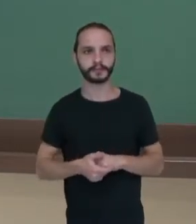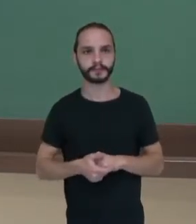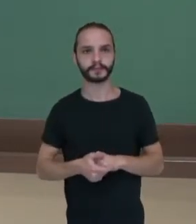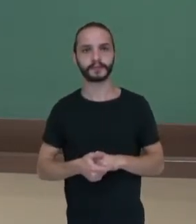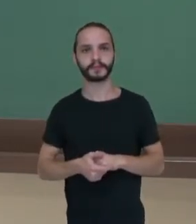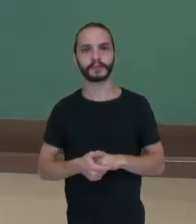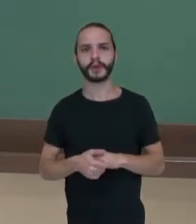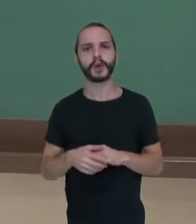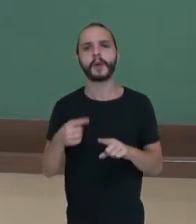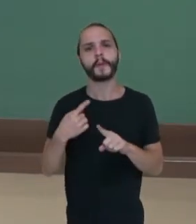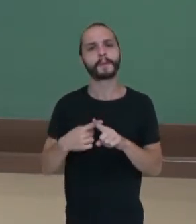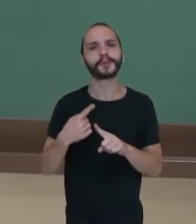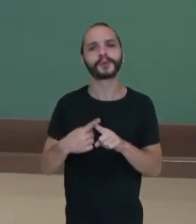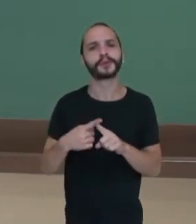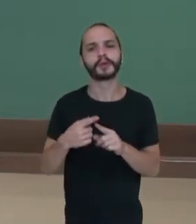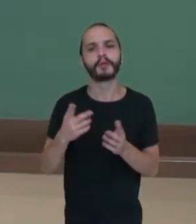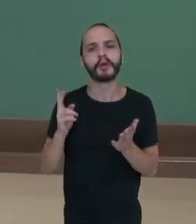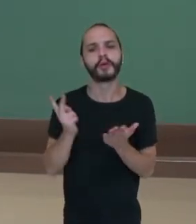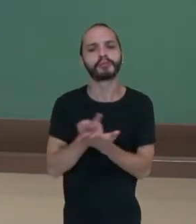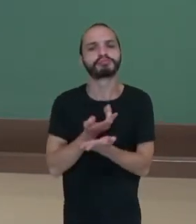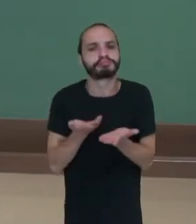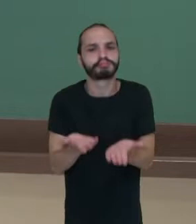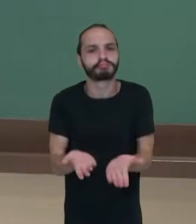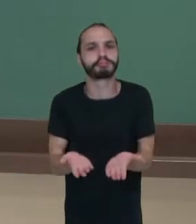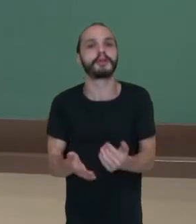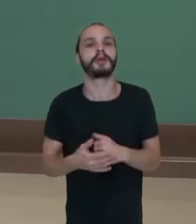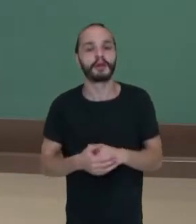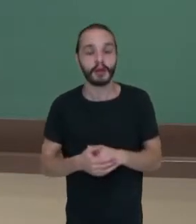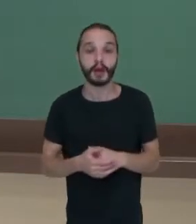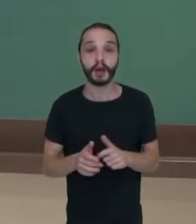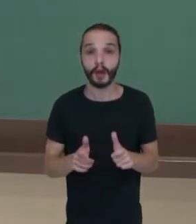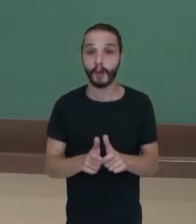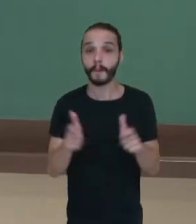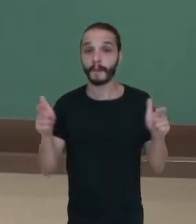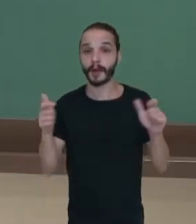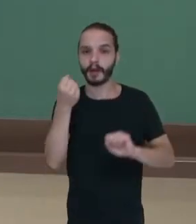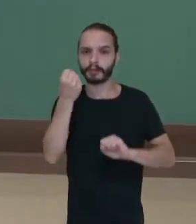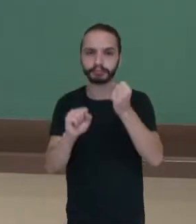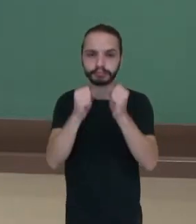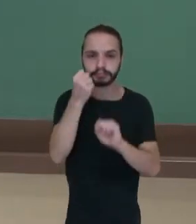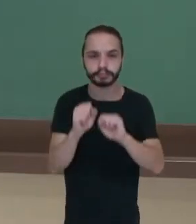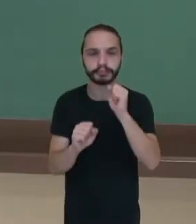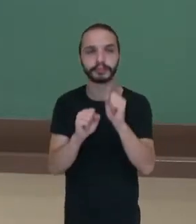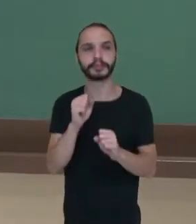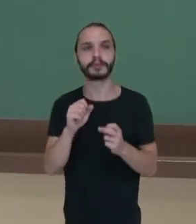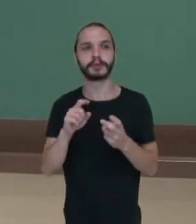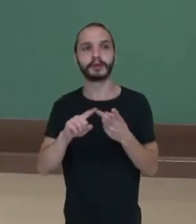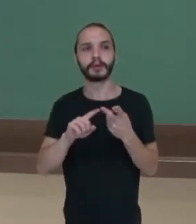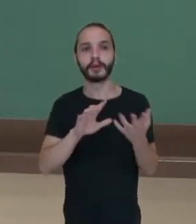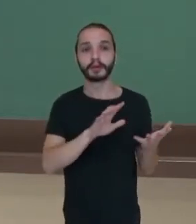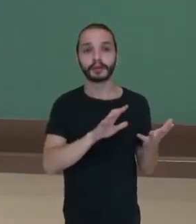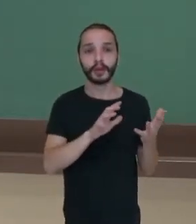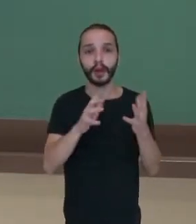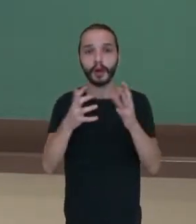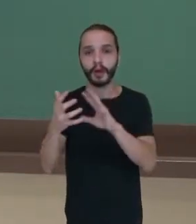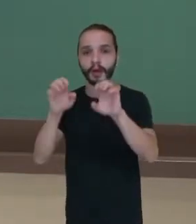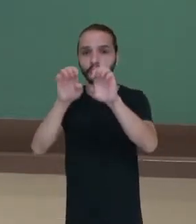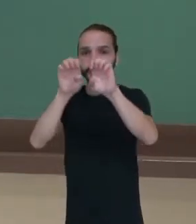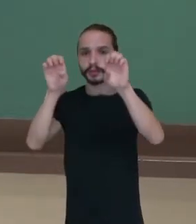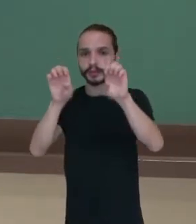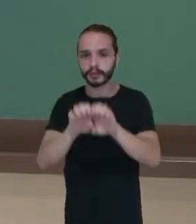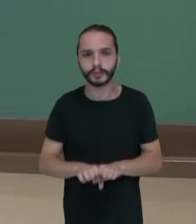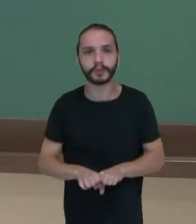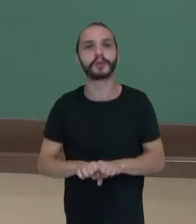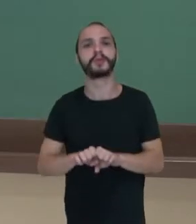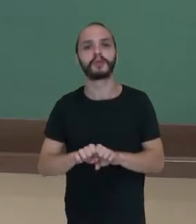do que isso aconteceu? Do crescimento da industrialização, dessa transformação da estrutura